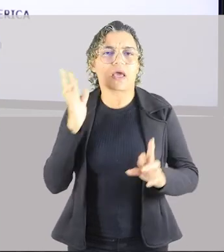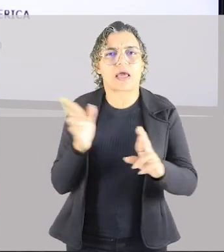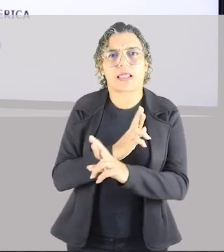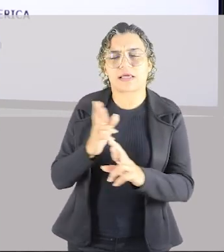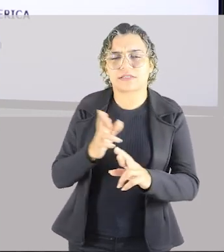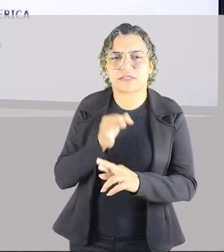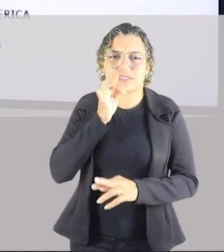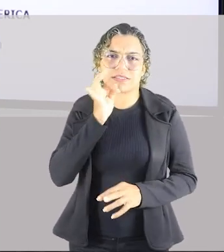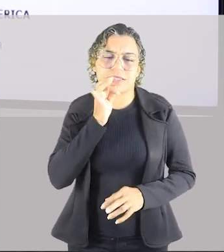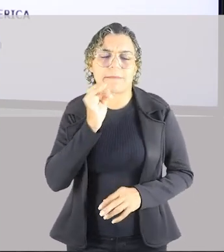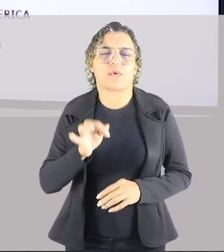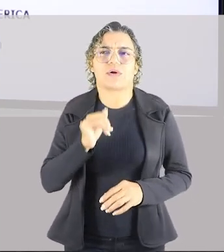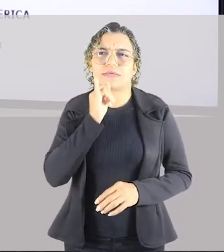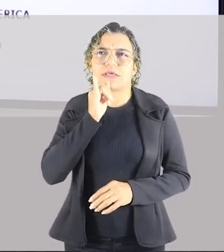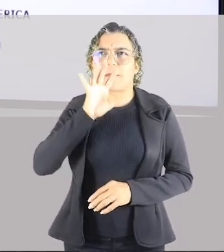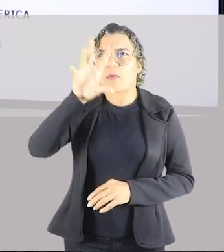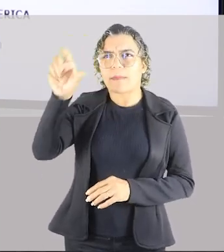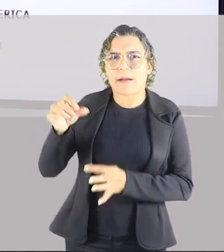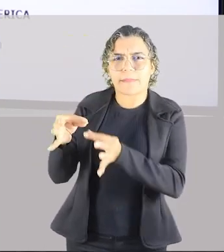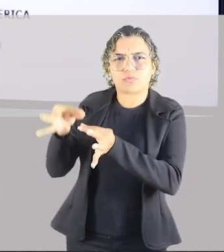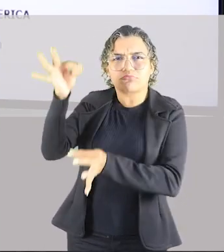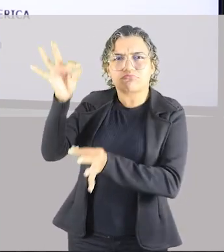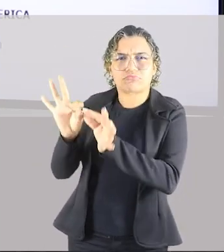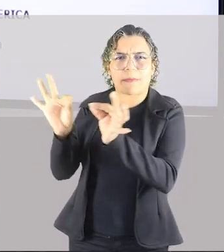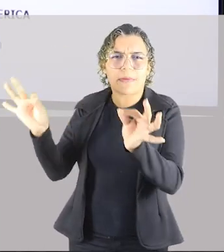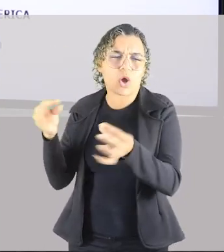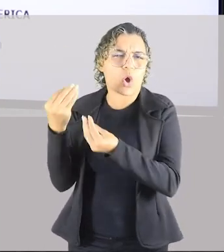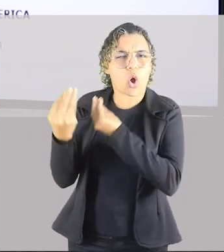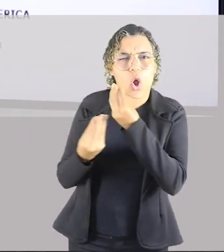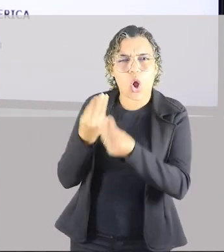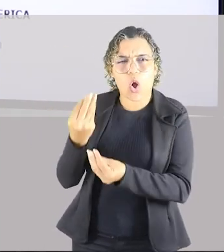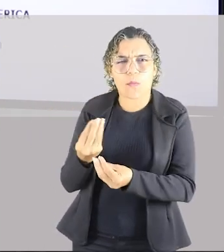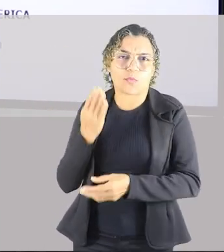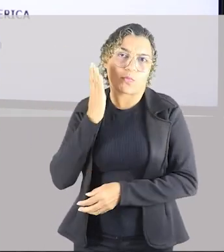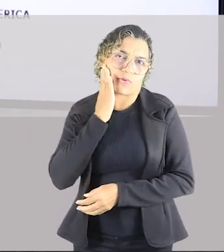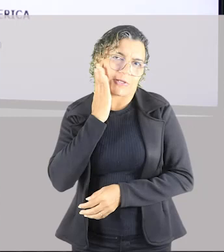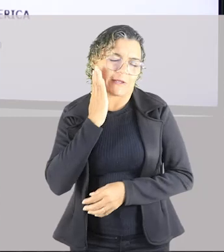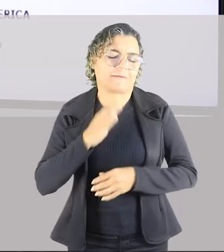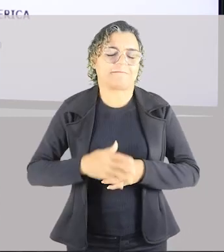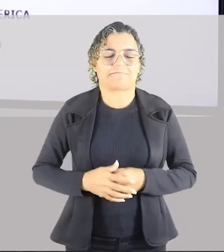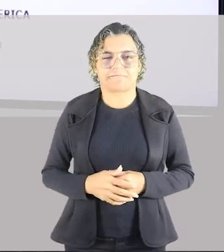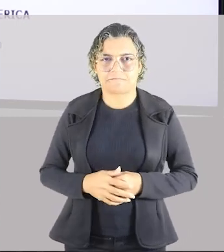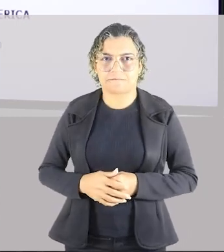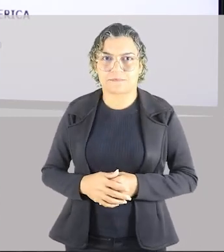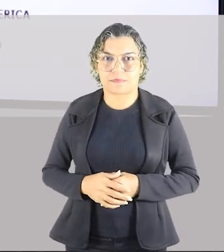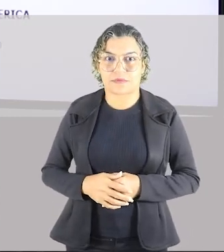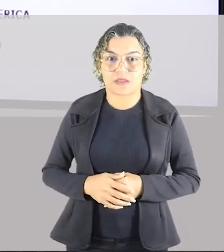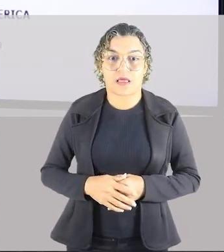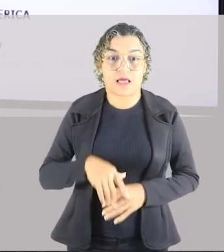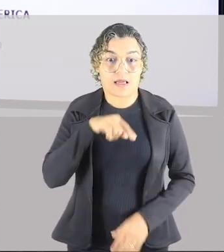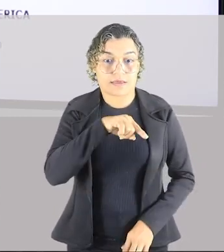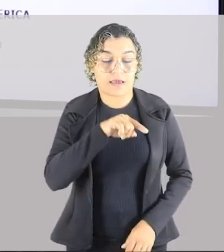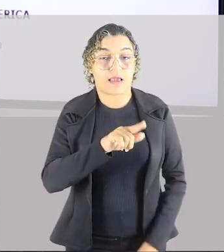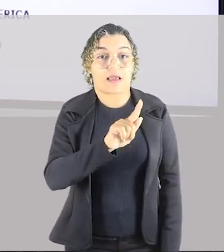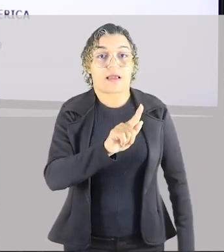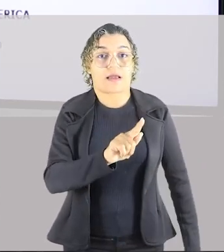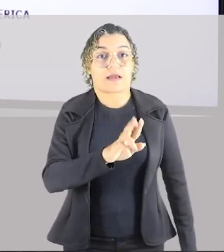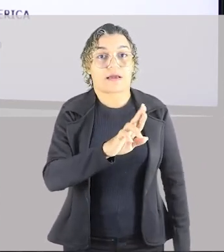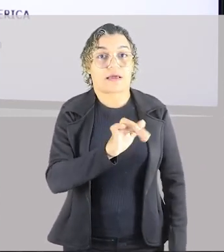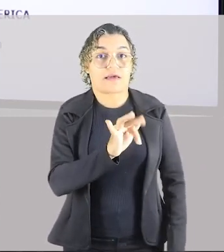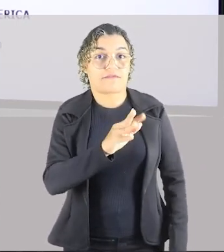do tamanho do mapa equivale na vida real? E como eu interpreto isso? Bem simples. Na escala gráfica, nós temos